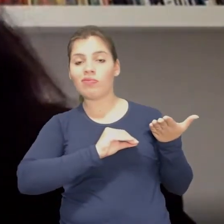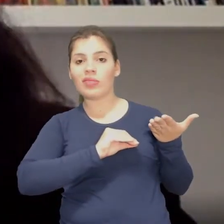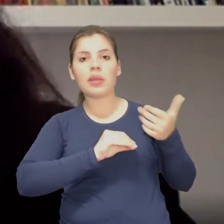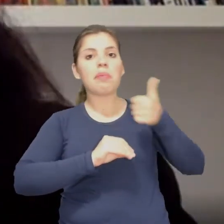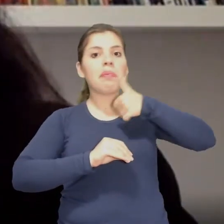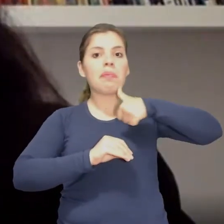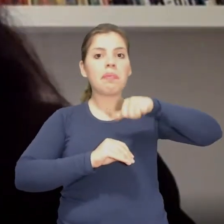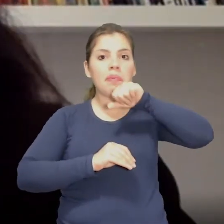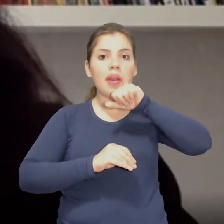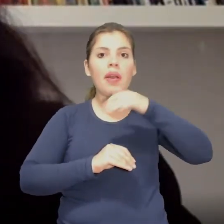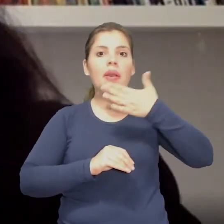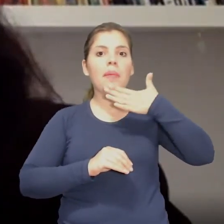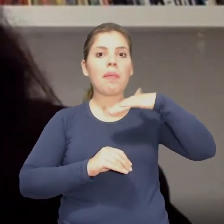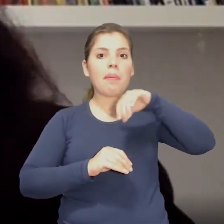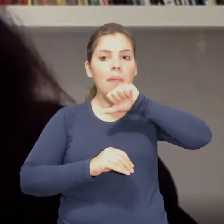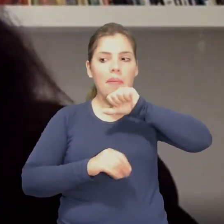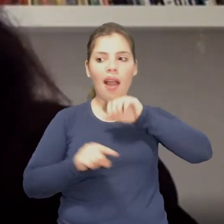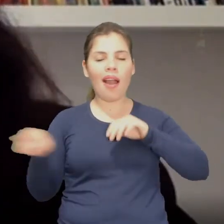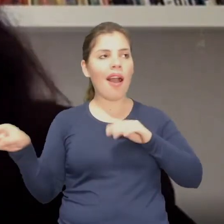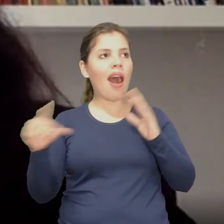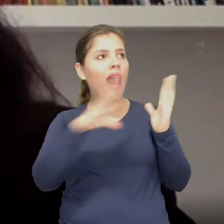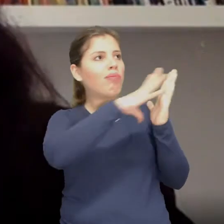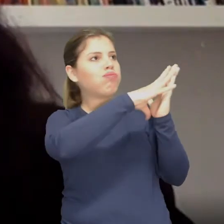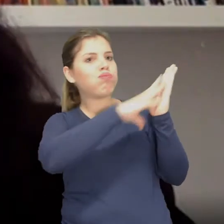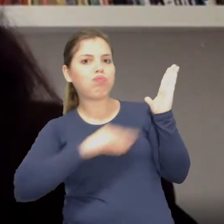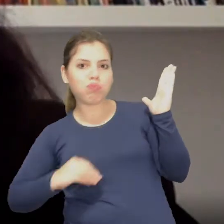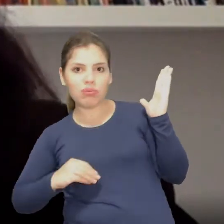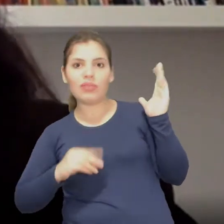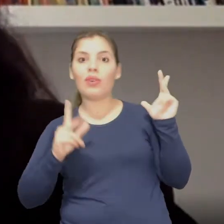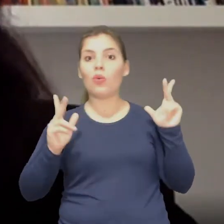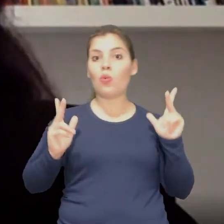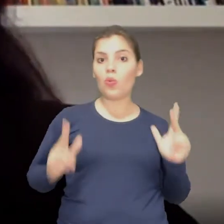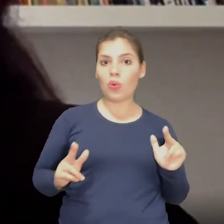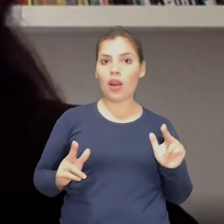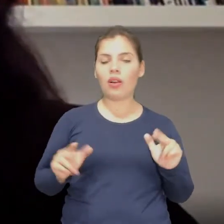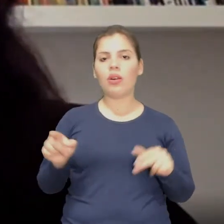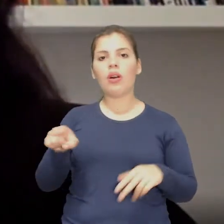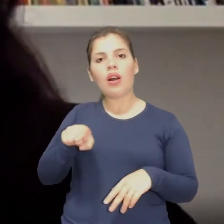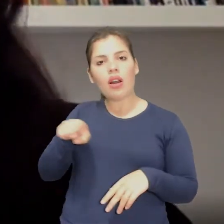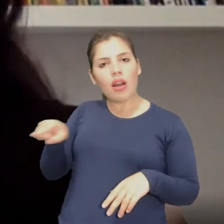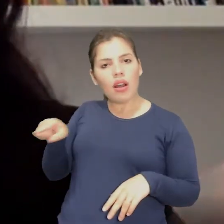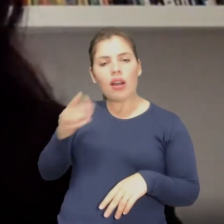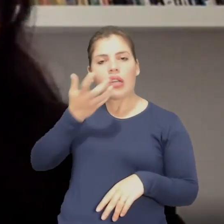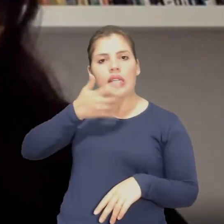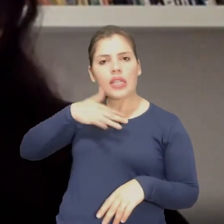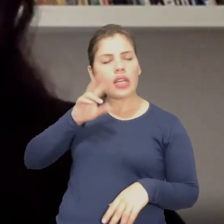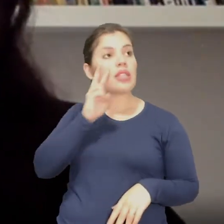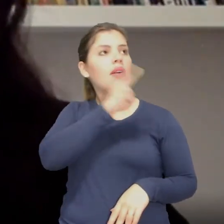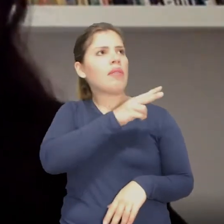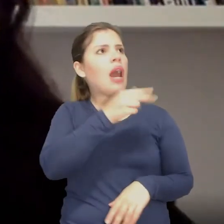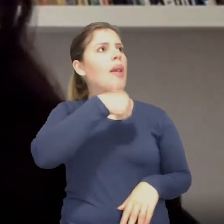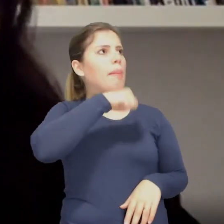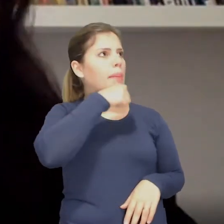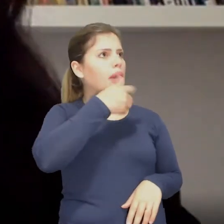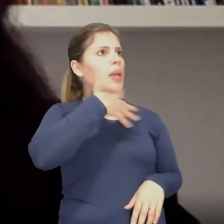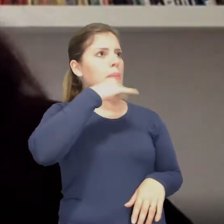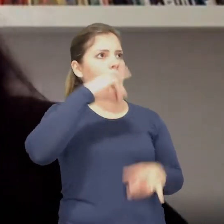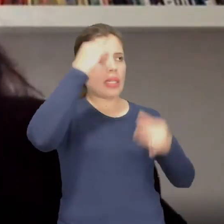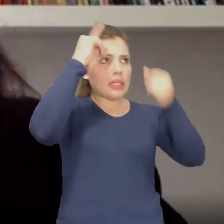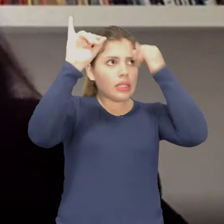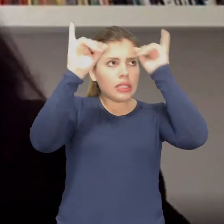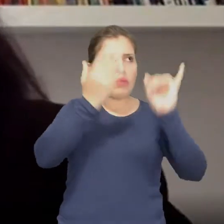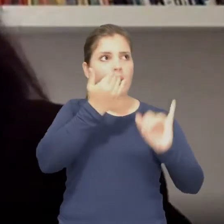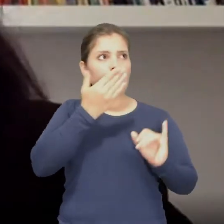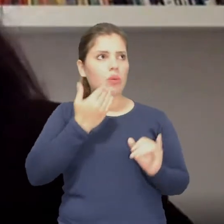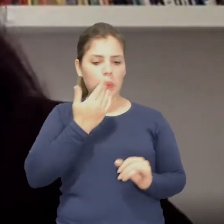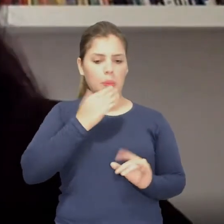crianças repetem muito o comportamento dos pais. Então, as crianças veem os pais fazerem dieta, elas tendem a fazer